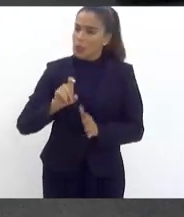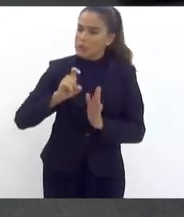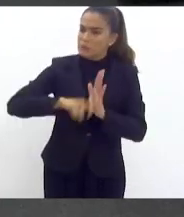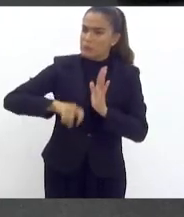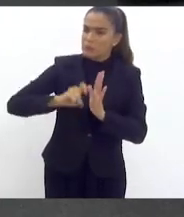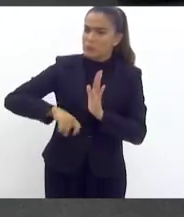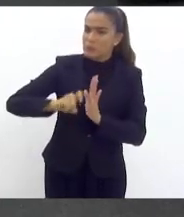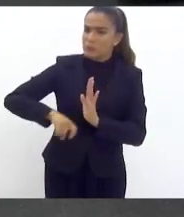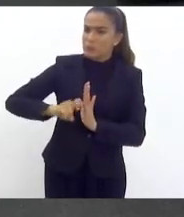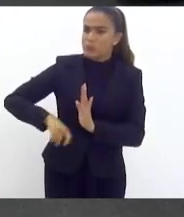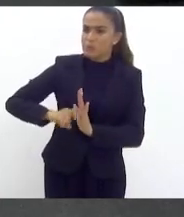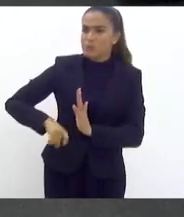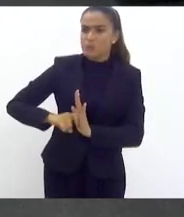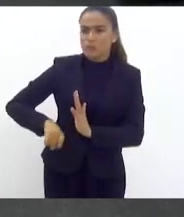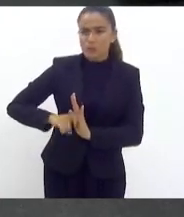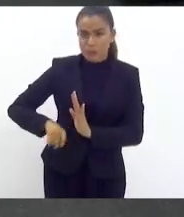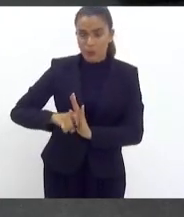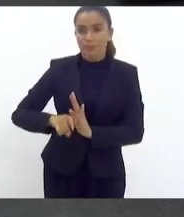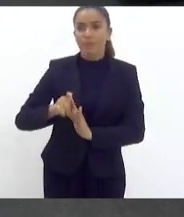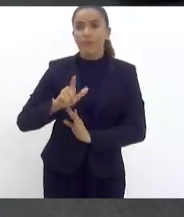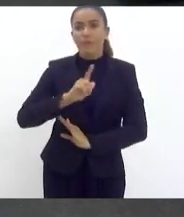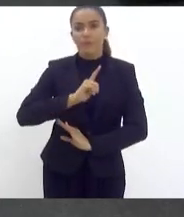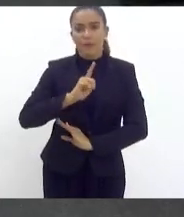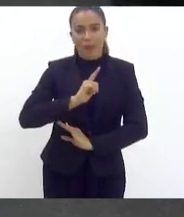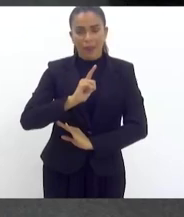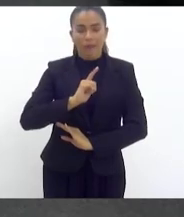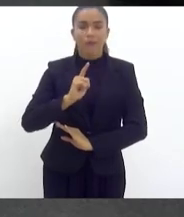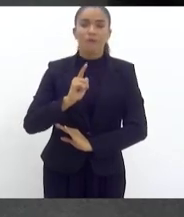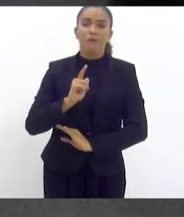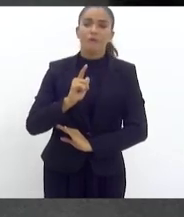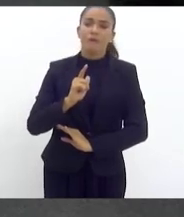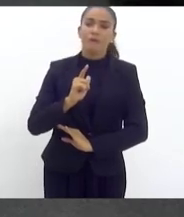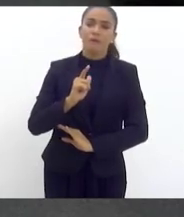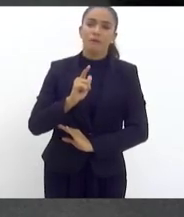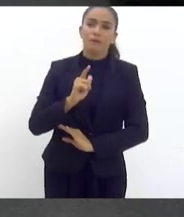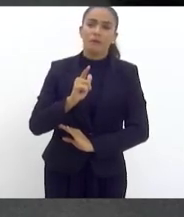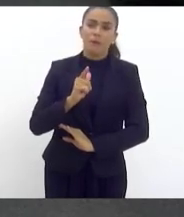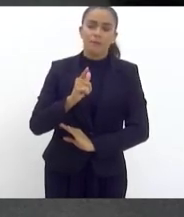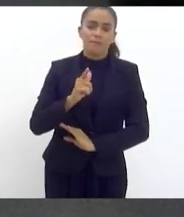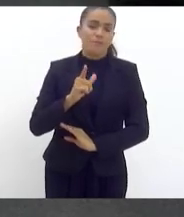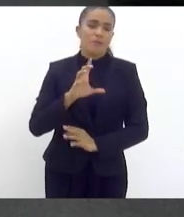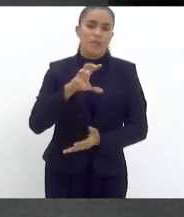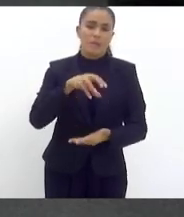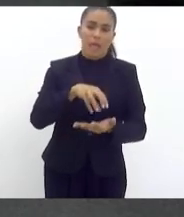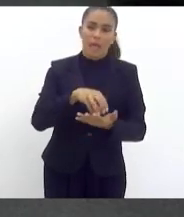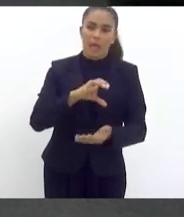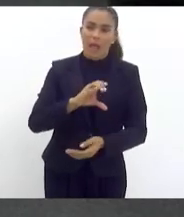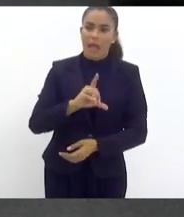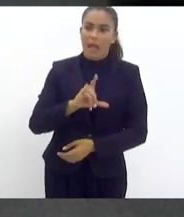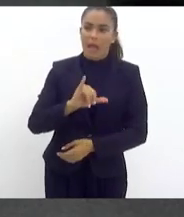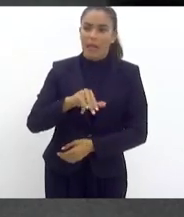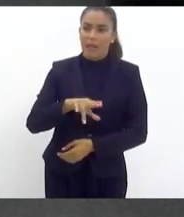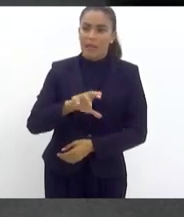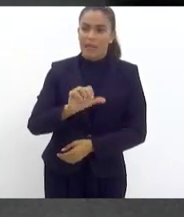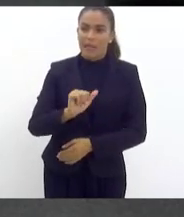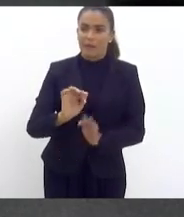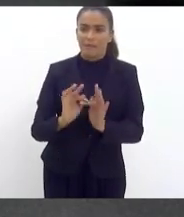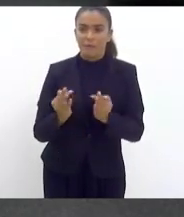levado aos recursos que os residentes hoje, nas clínicas da família, têm